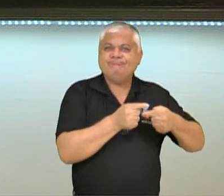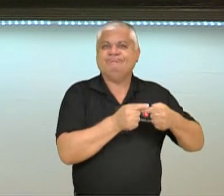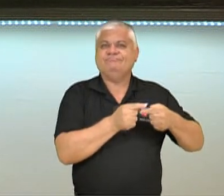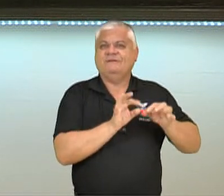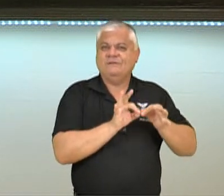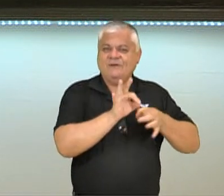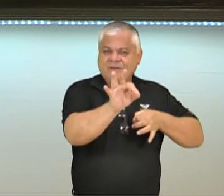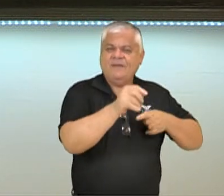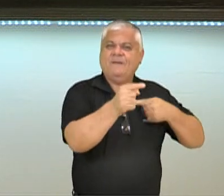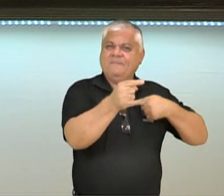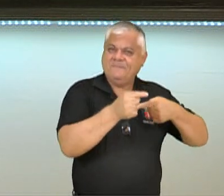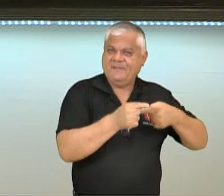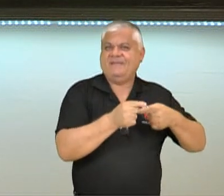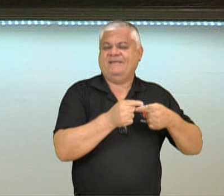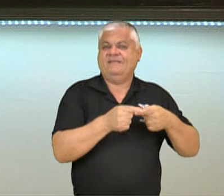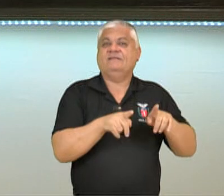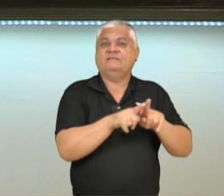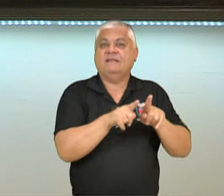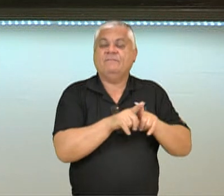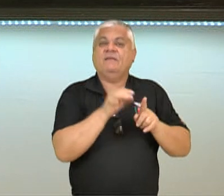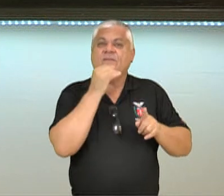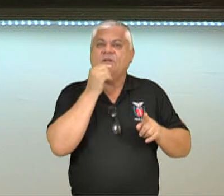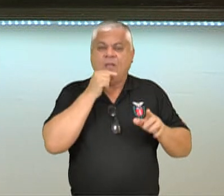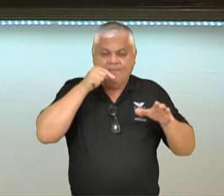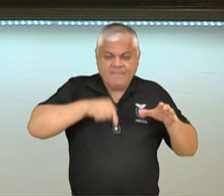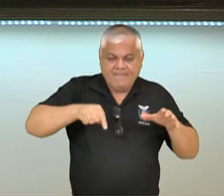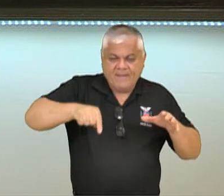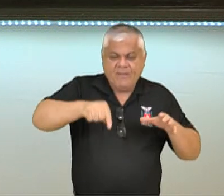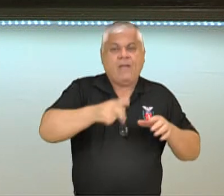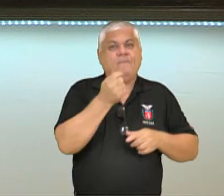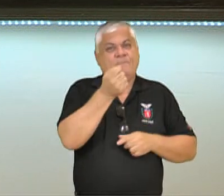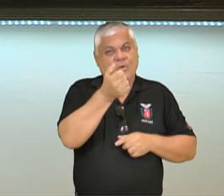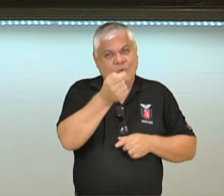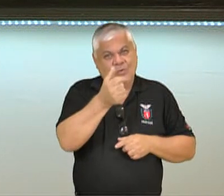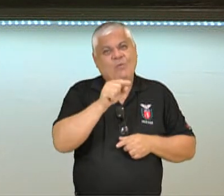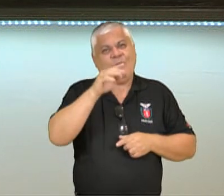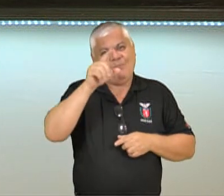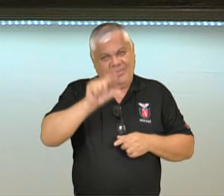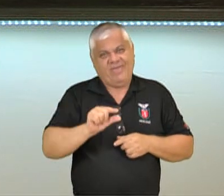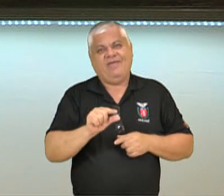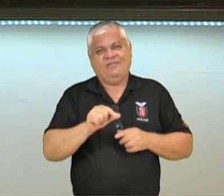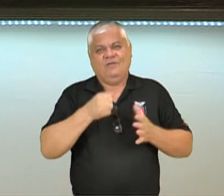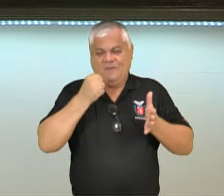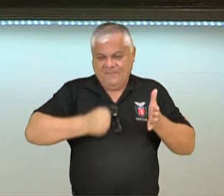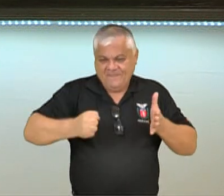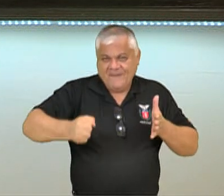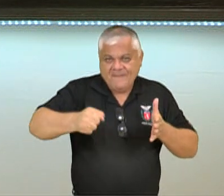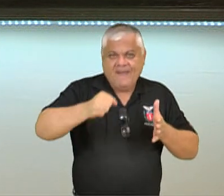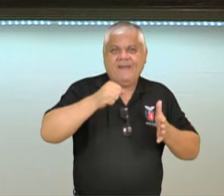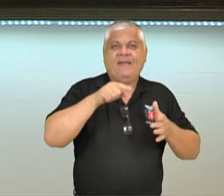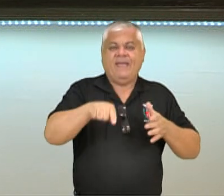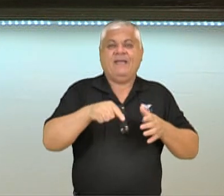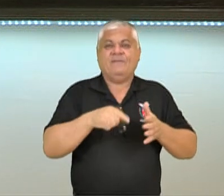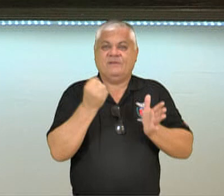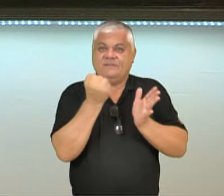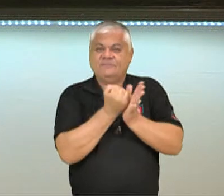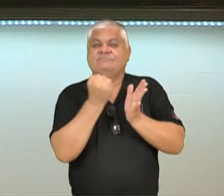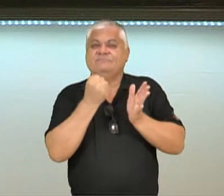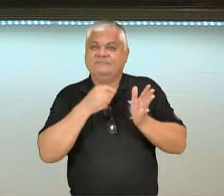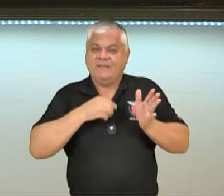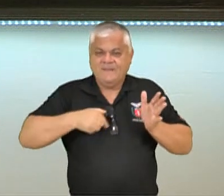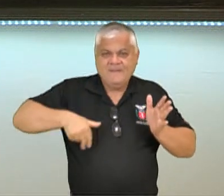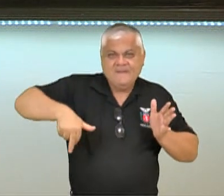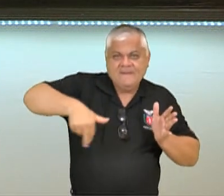né, em menor distância, um número menor de pontos de controle para eles registrarem a